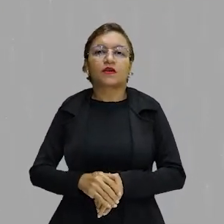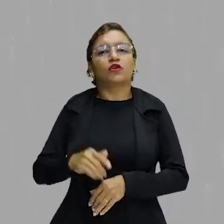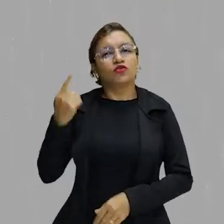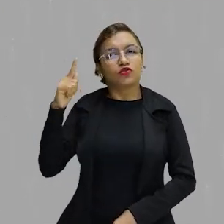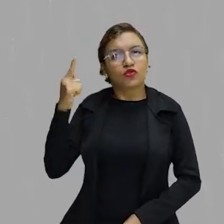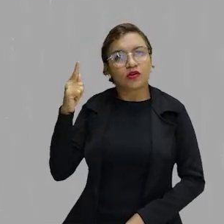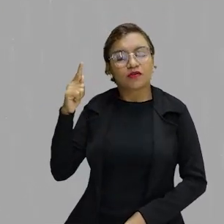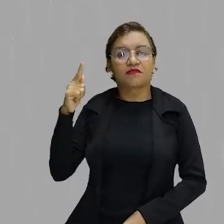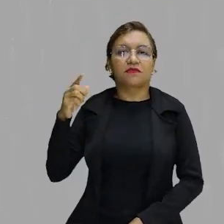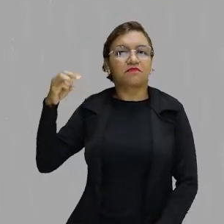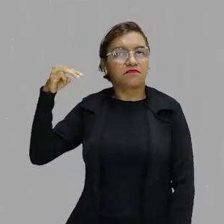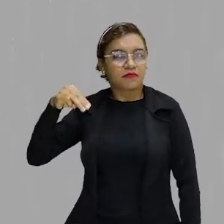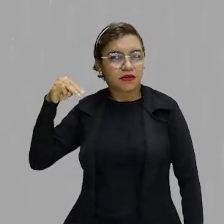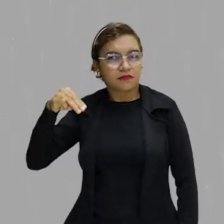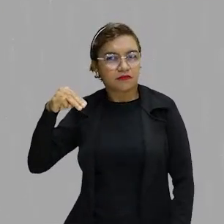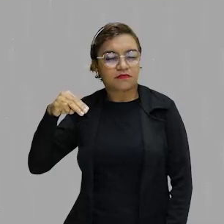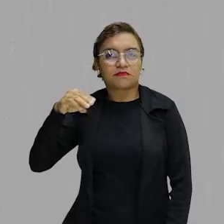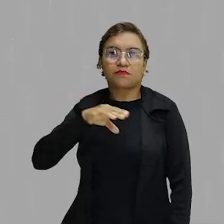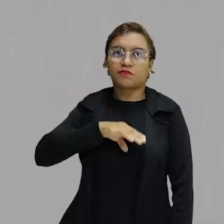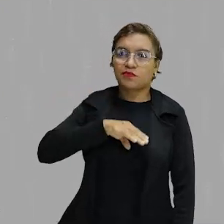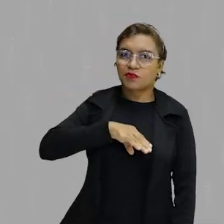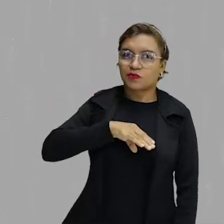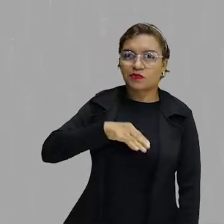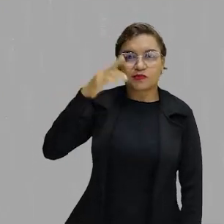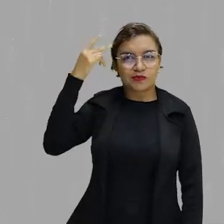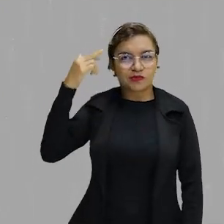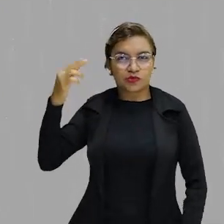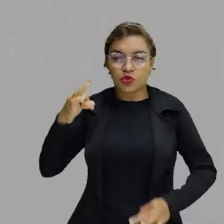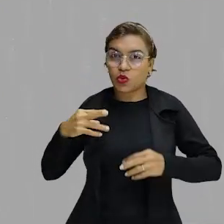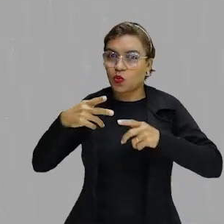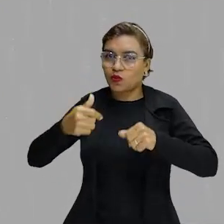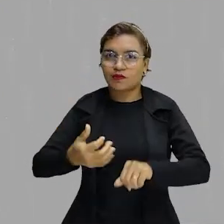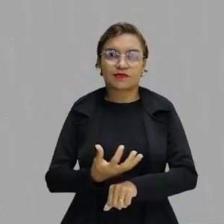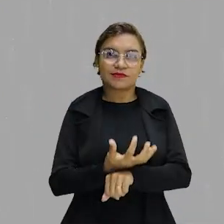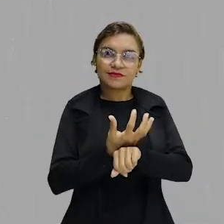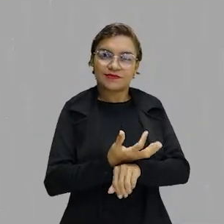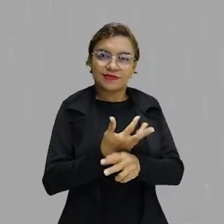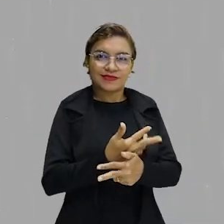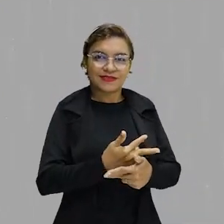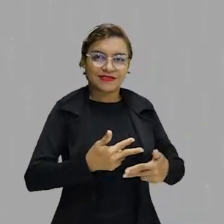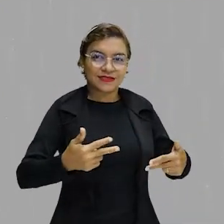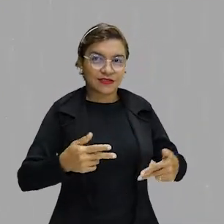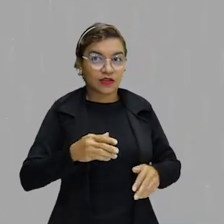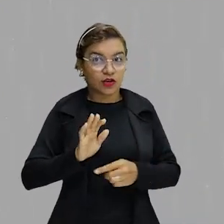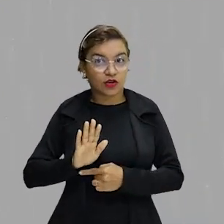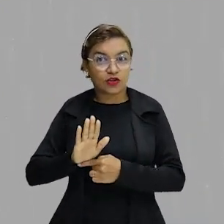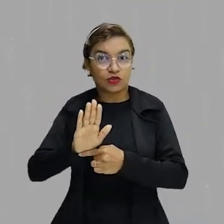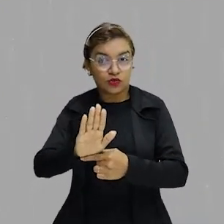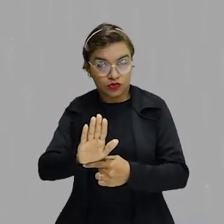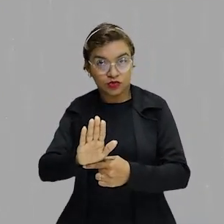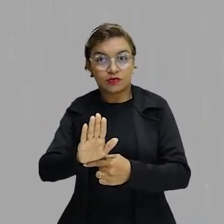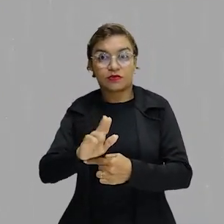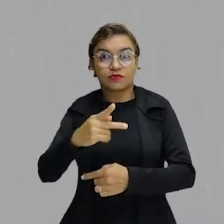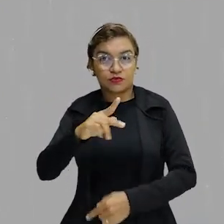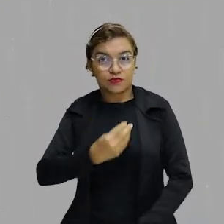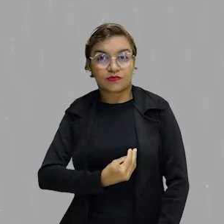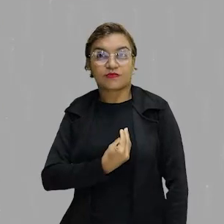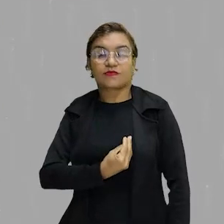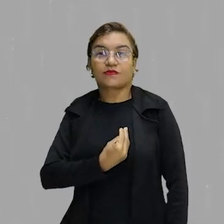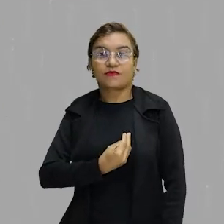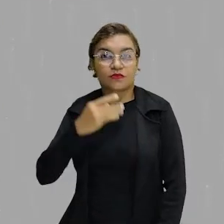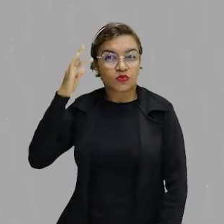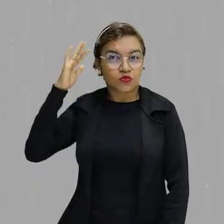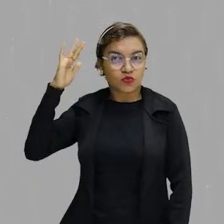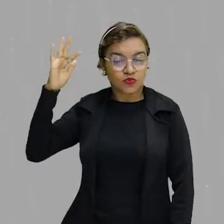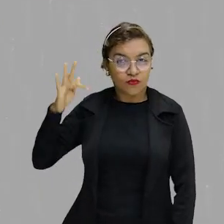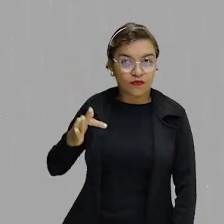matemática, português, história, todas as disciplinas para te ajudar no teu projeto de vida, no teu sonho,